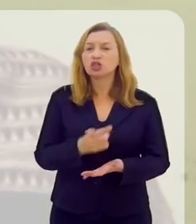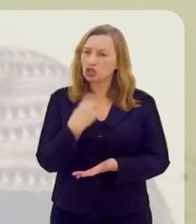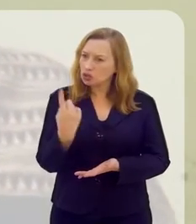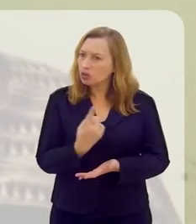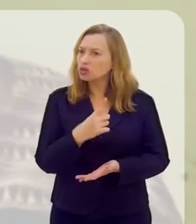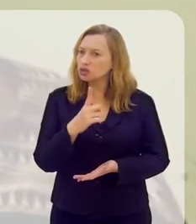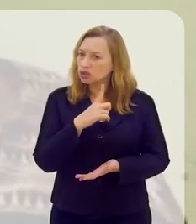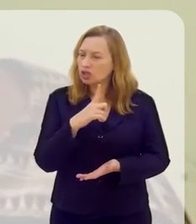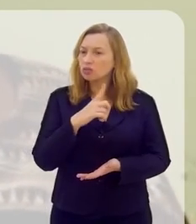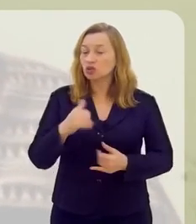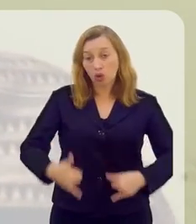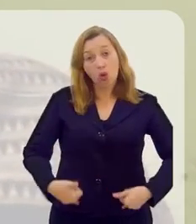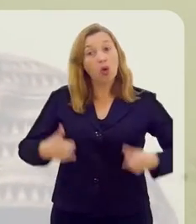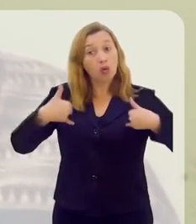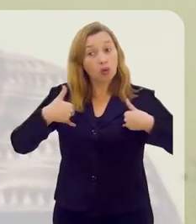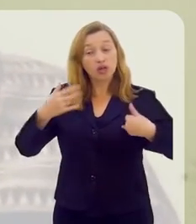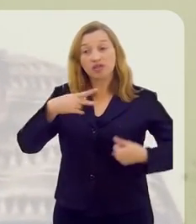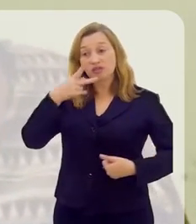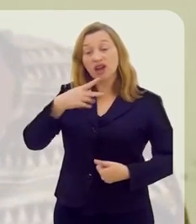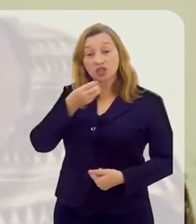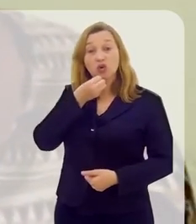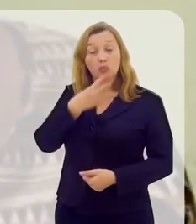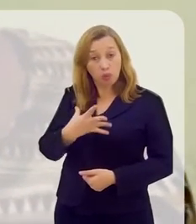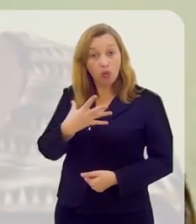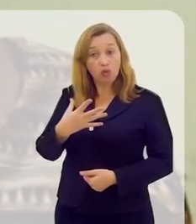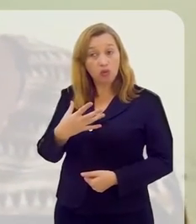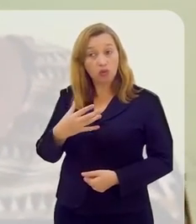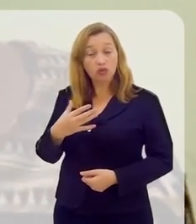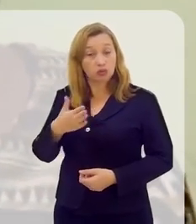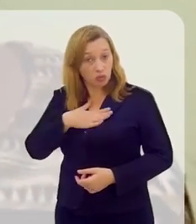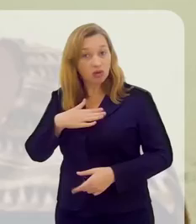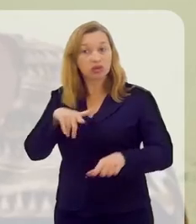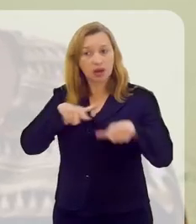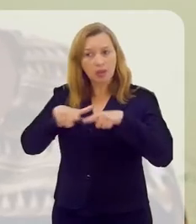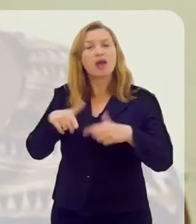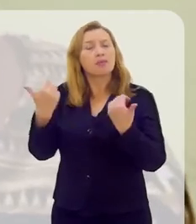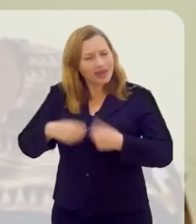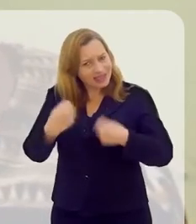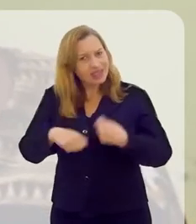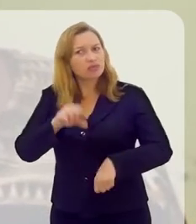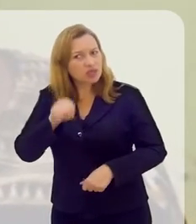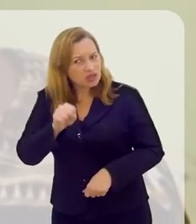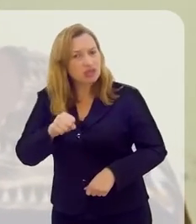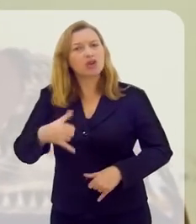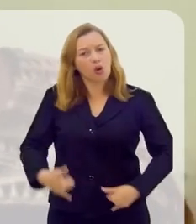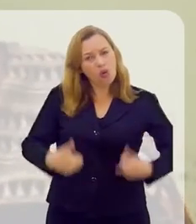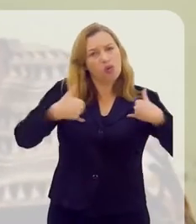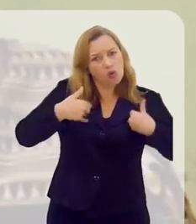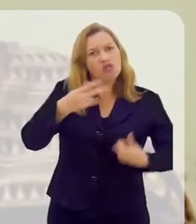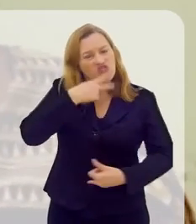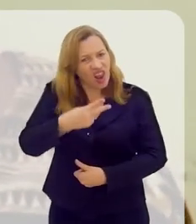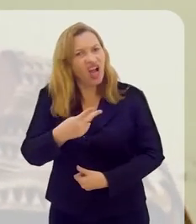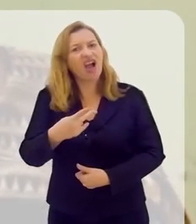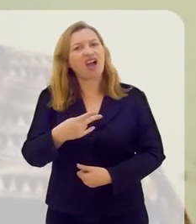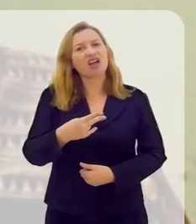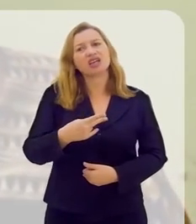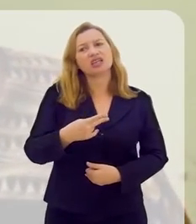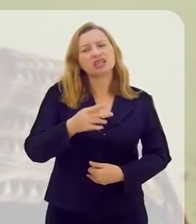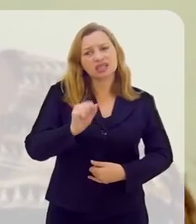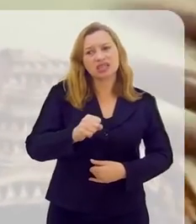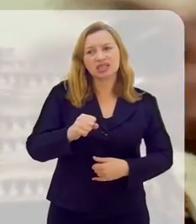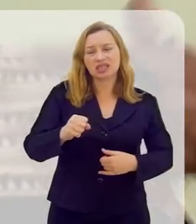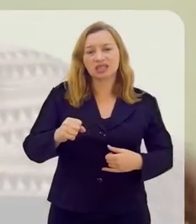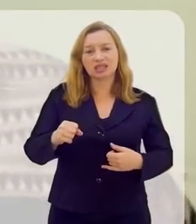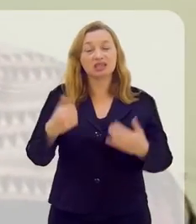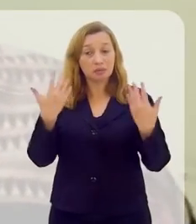que nós temos que ter esse orgulho de dizer eu sou bom no que eu faço, que nós precisamos ter esse orgulho, falar isso, né,